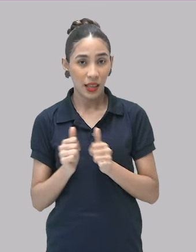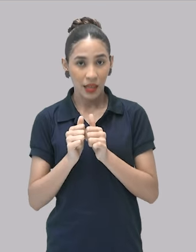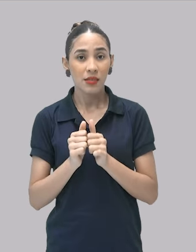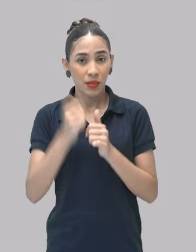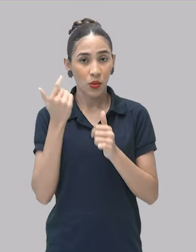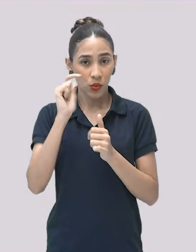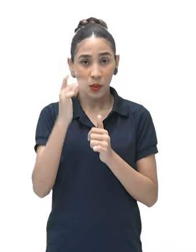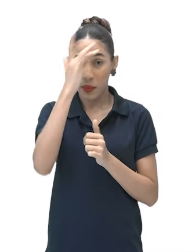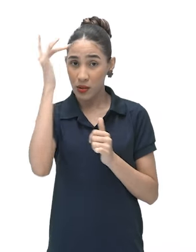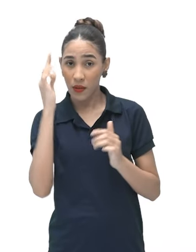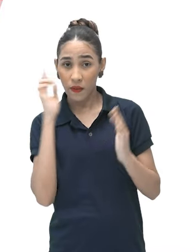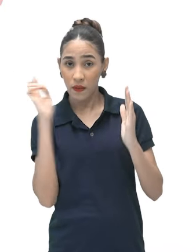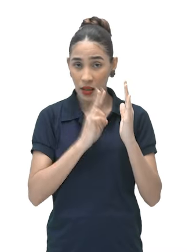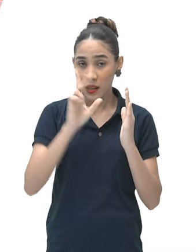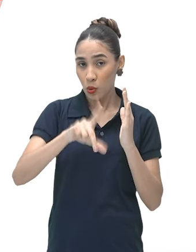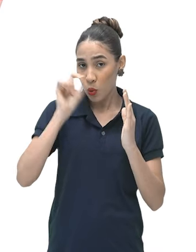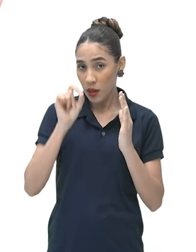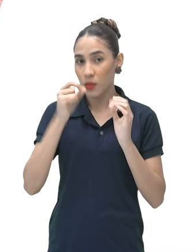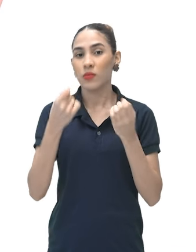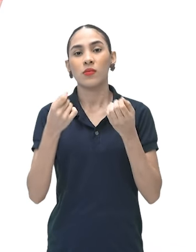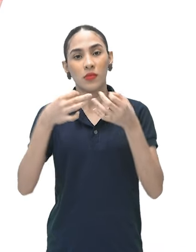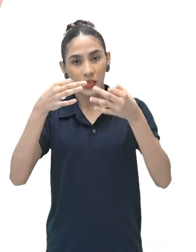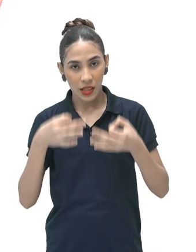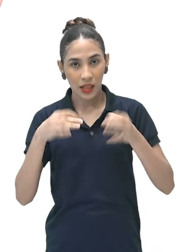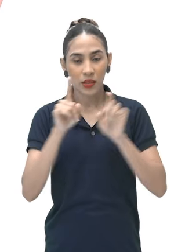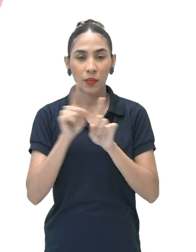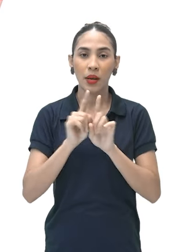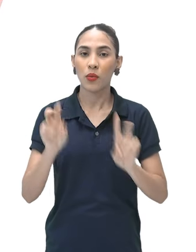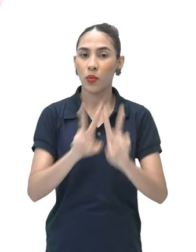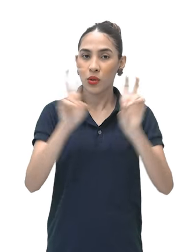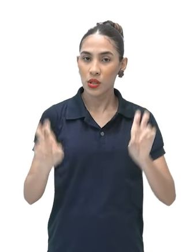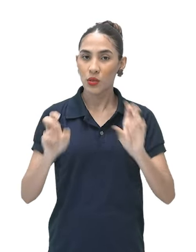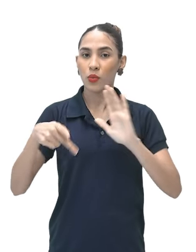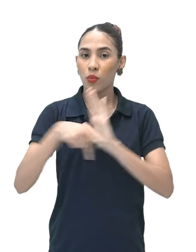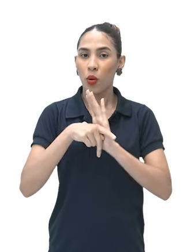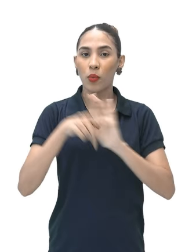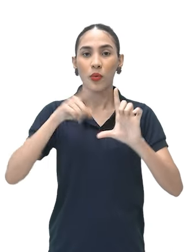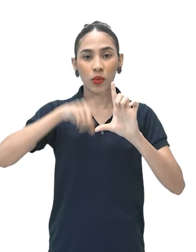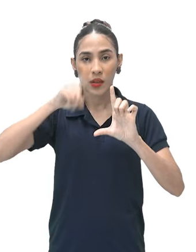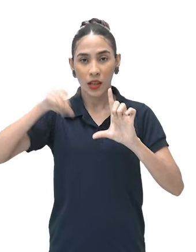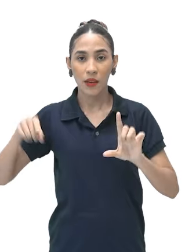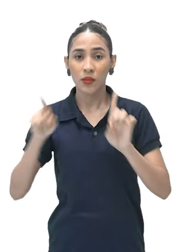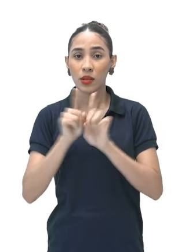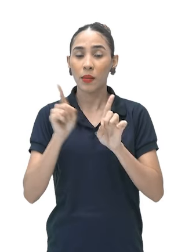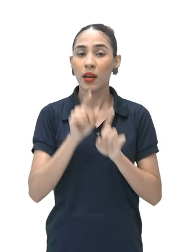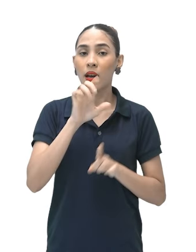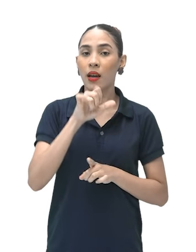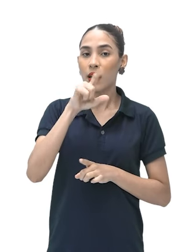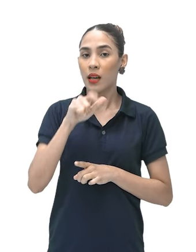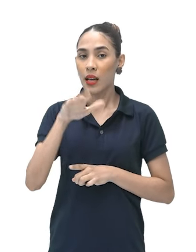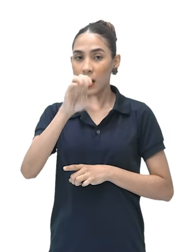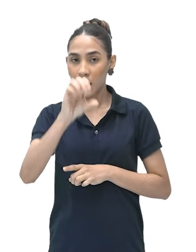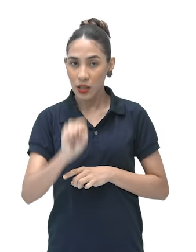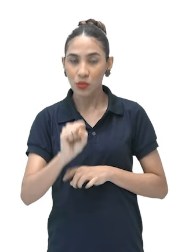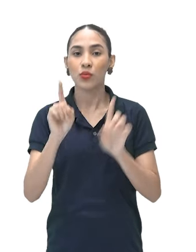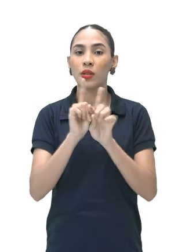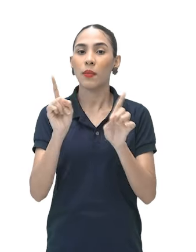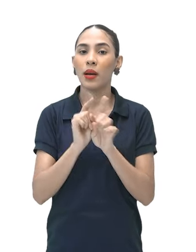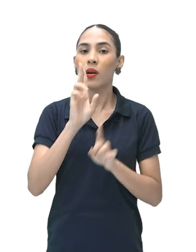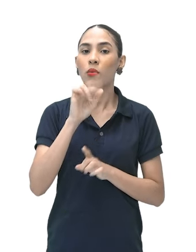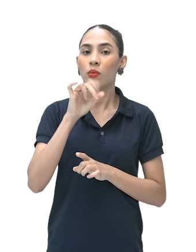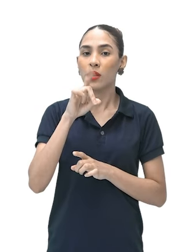pelo leitor, escolhendo adequadamente o título do gráfico, os títulos dos eixos, as unidades apropriadas,